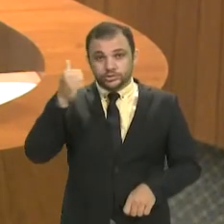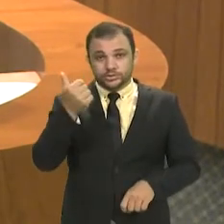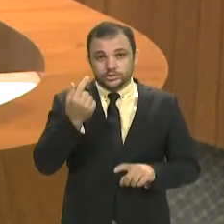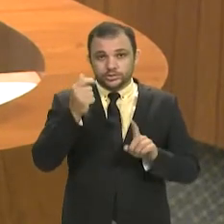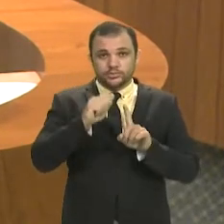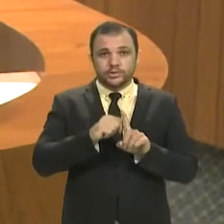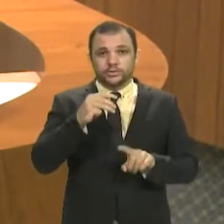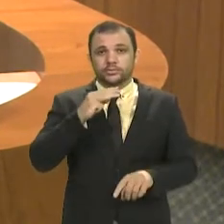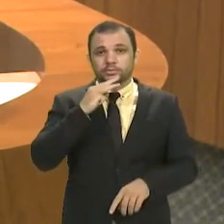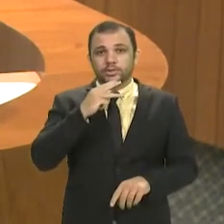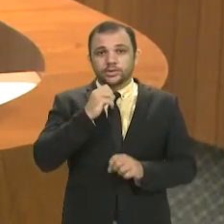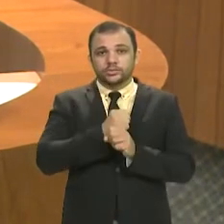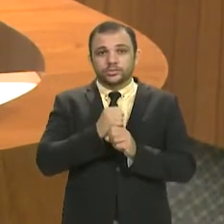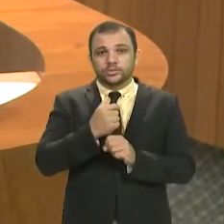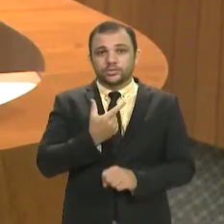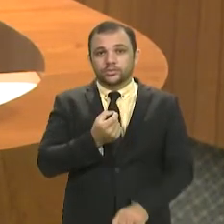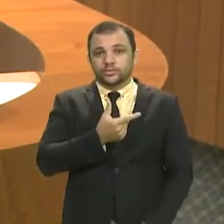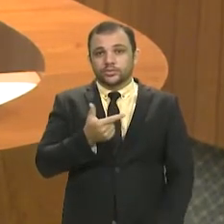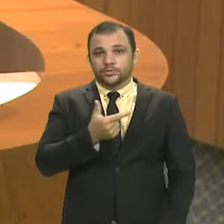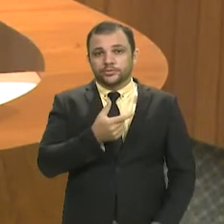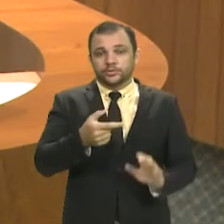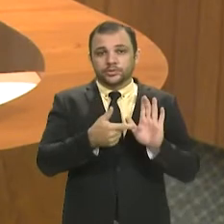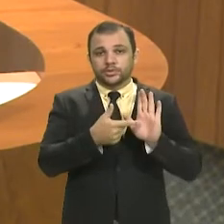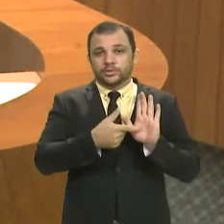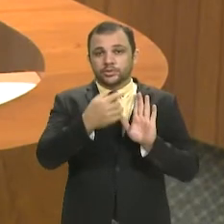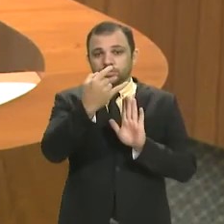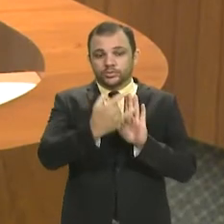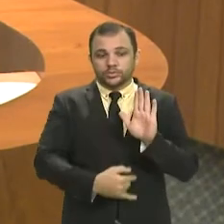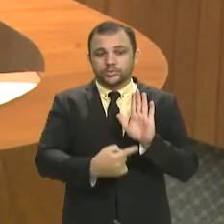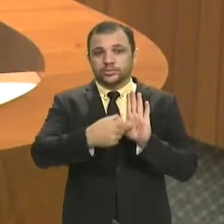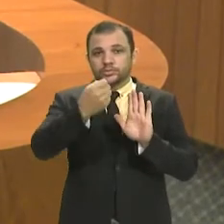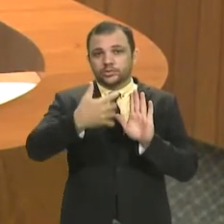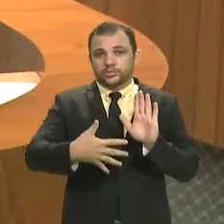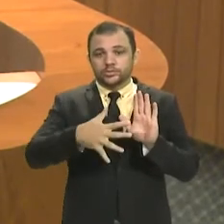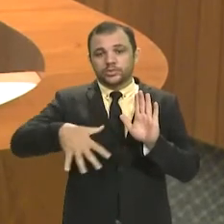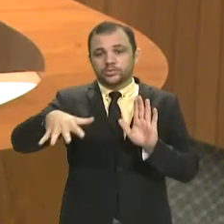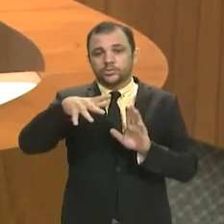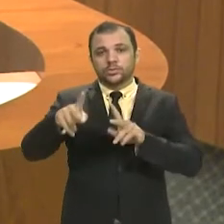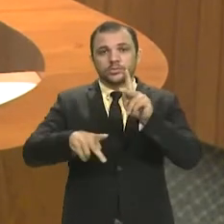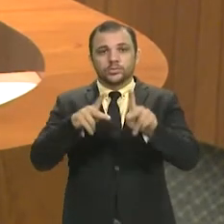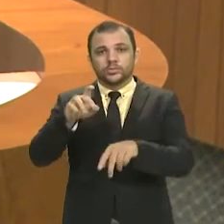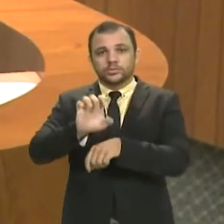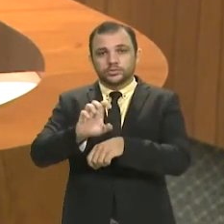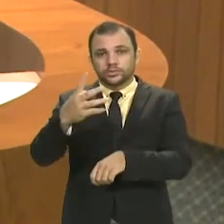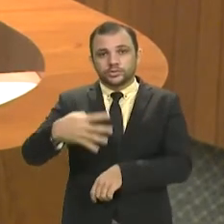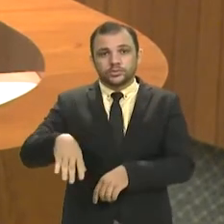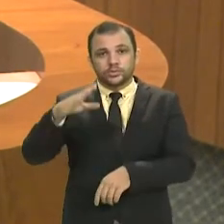2022, traz ao conhecimento da população do Estado do Maranhão